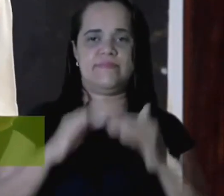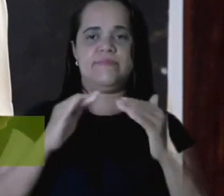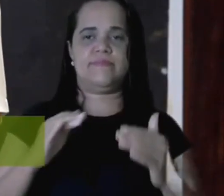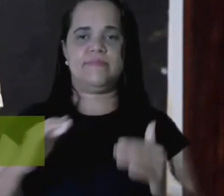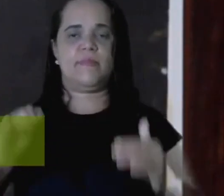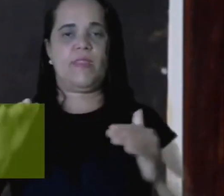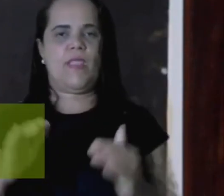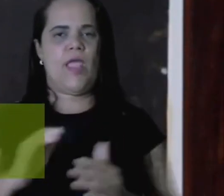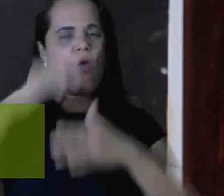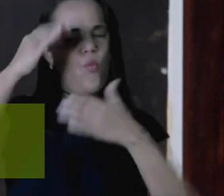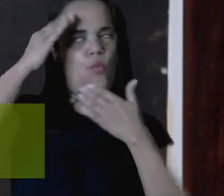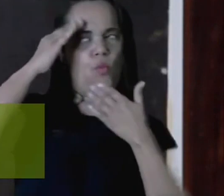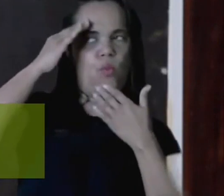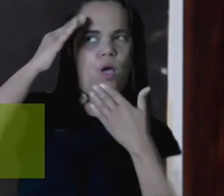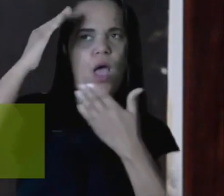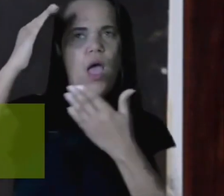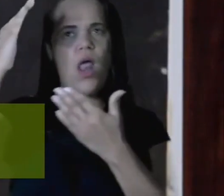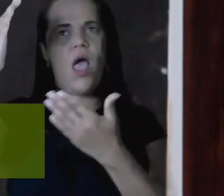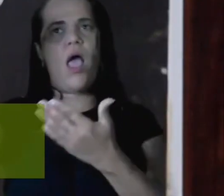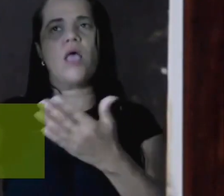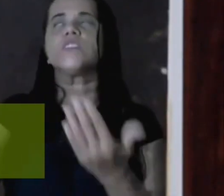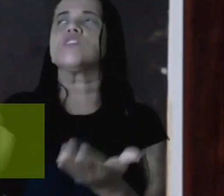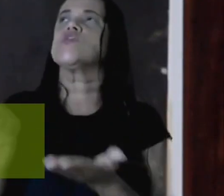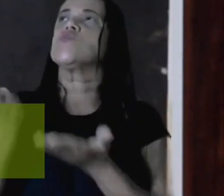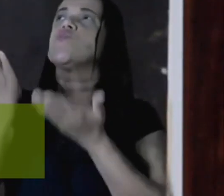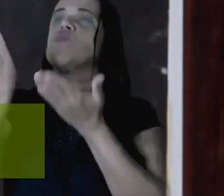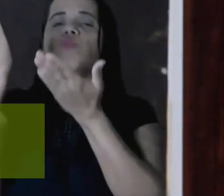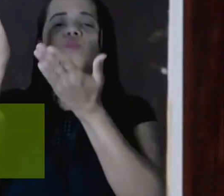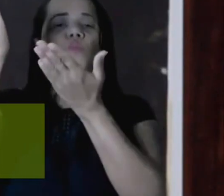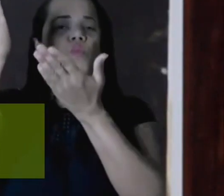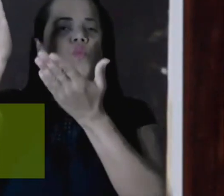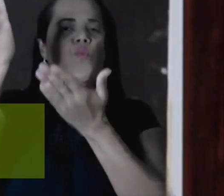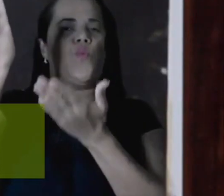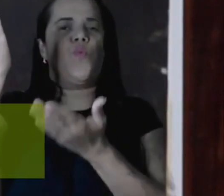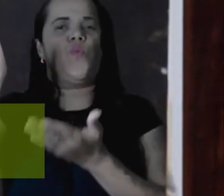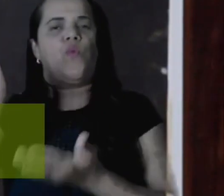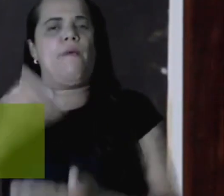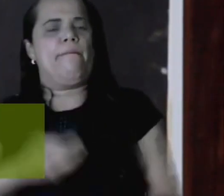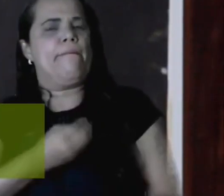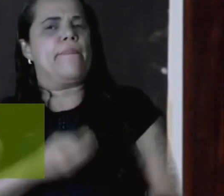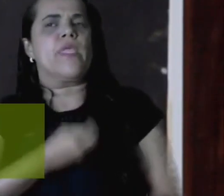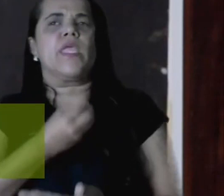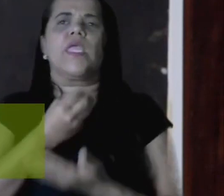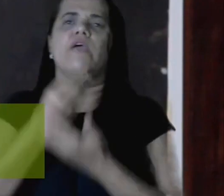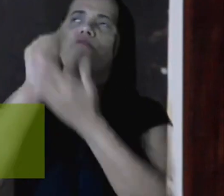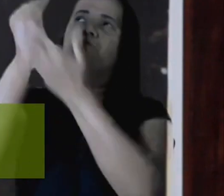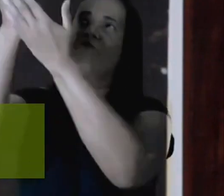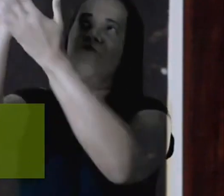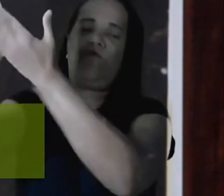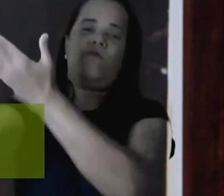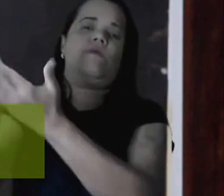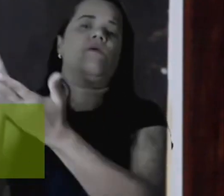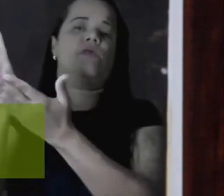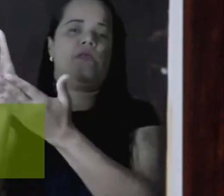Graças dou por minha vida, que Jesus já transformou,